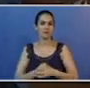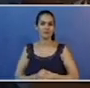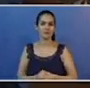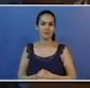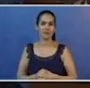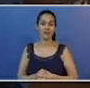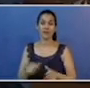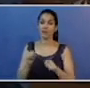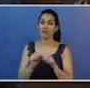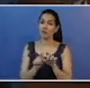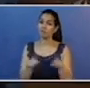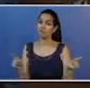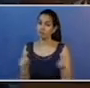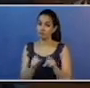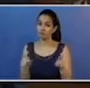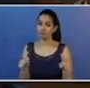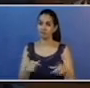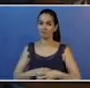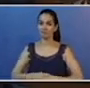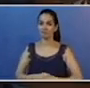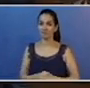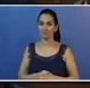onde faz medições.